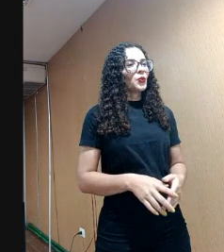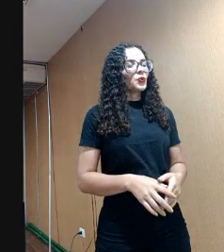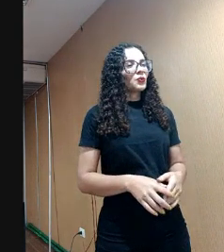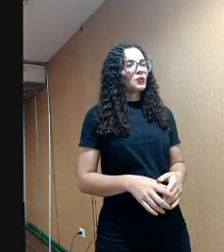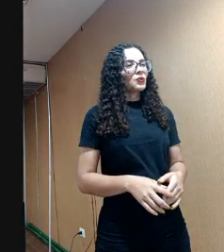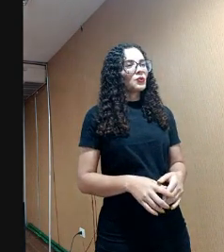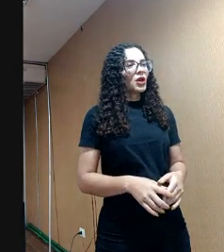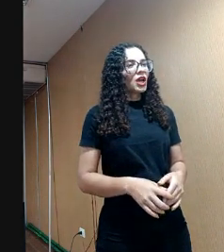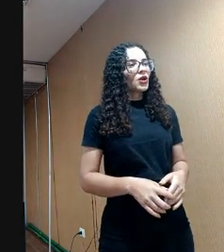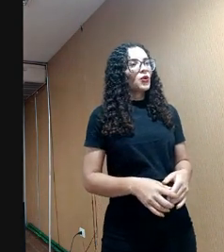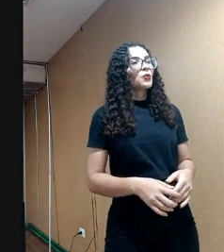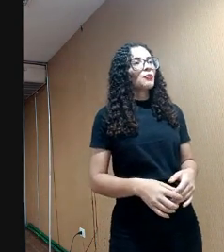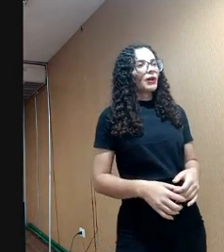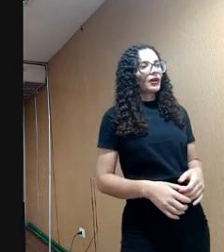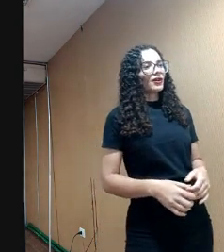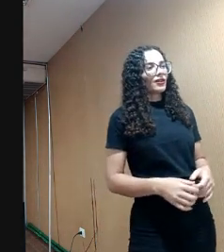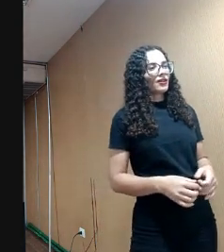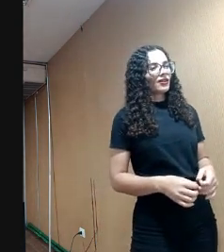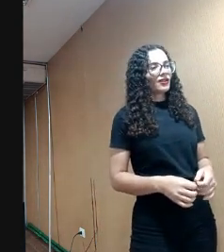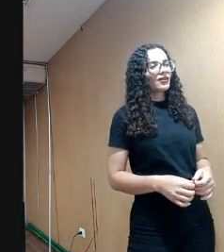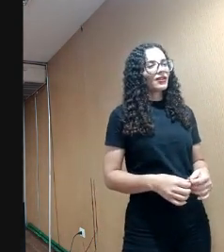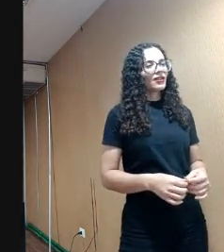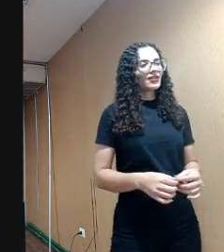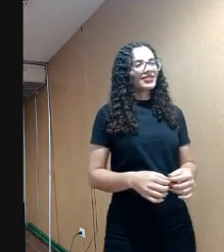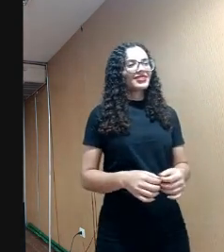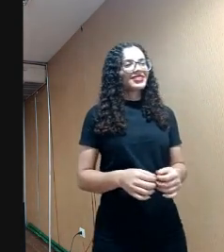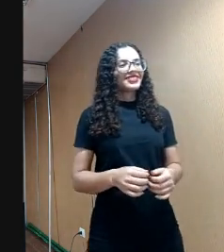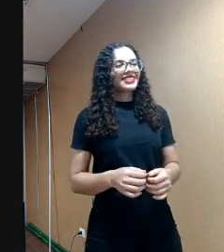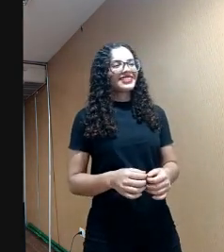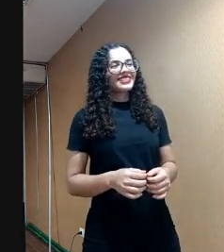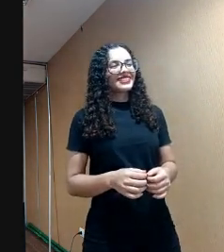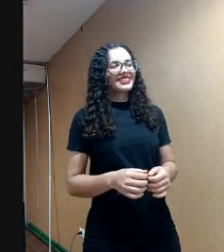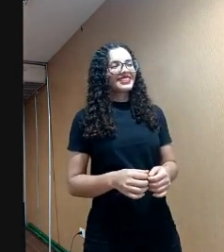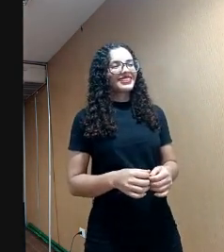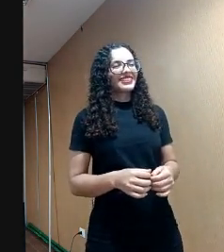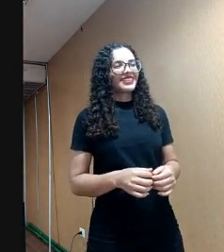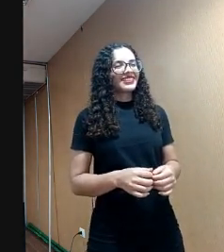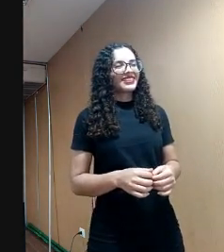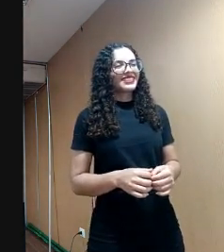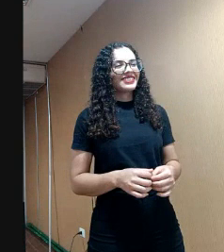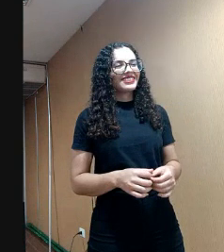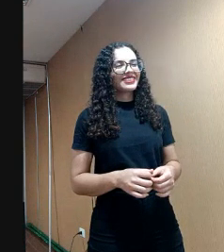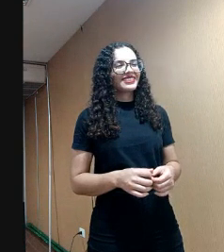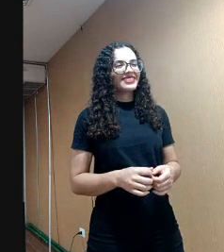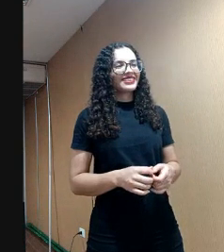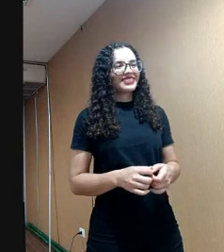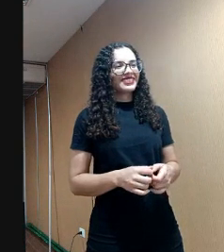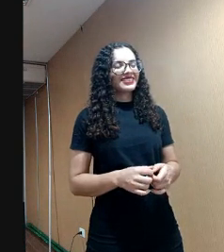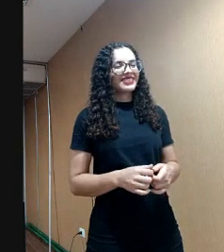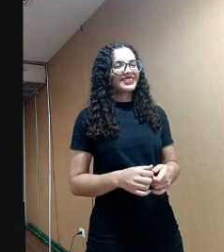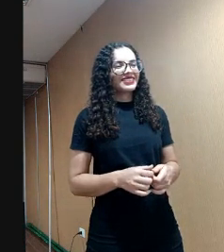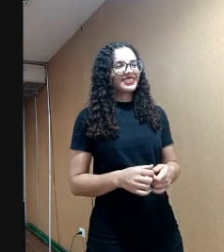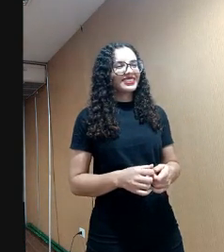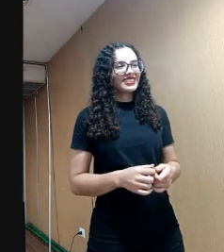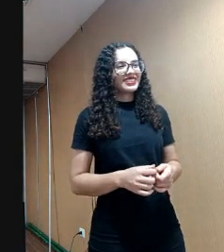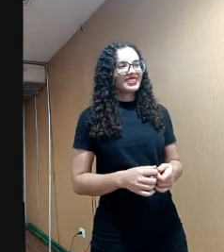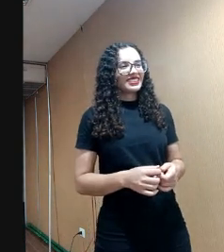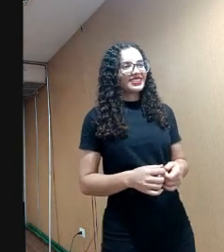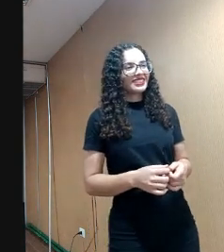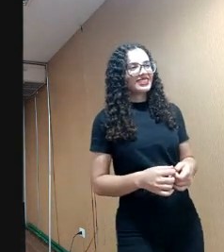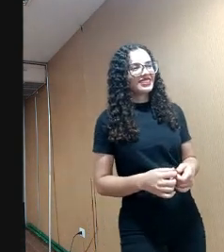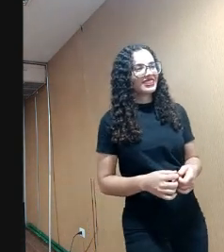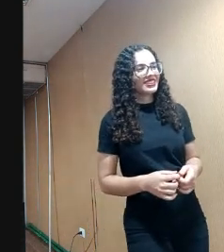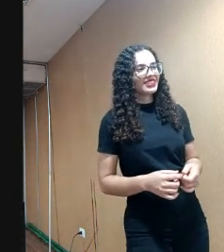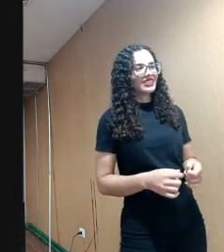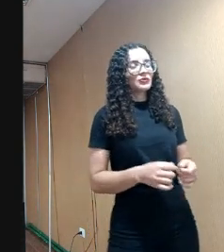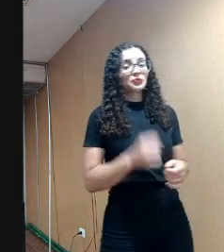essa conjuntura, toda essa conjunção de forças, de pensamentos e ideais que se materializaram